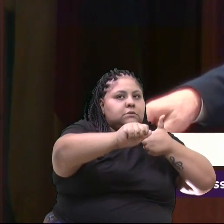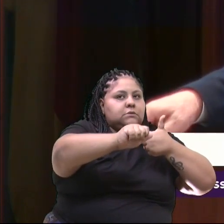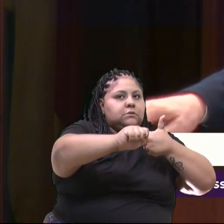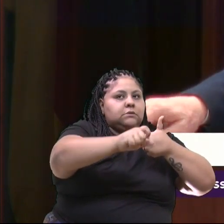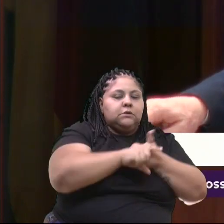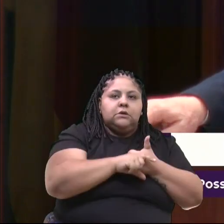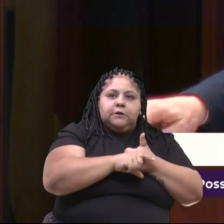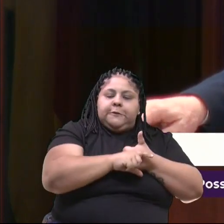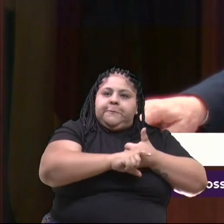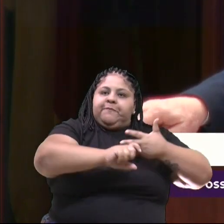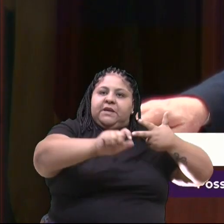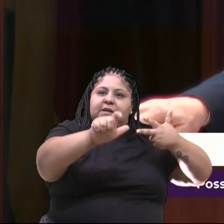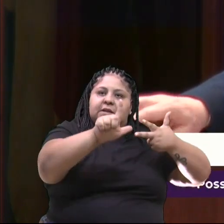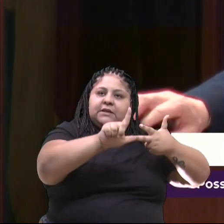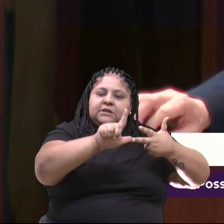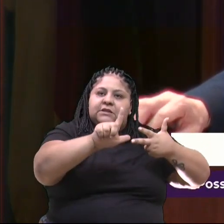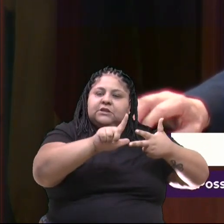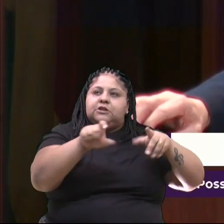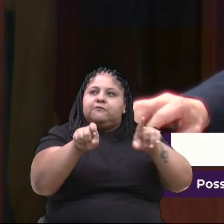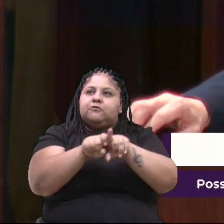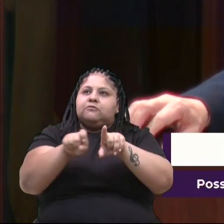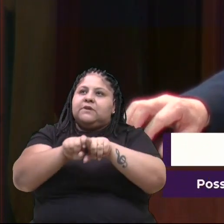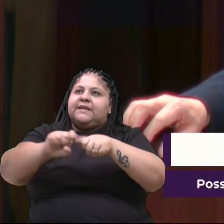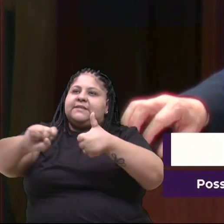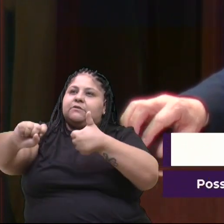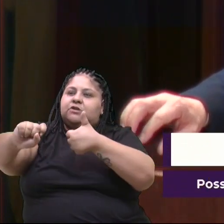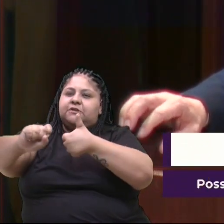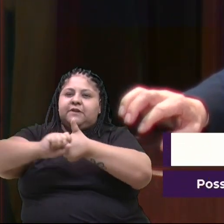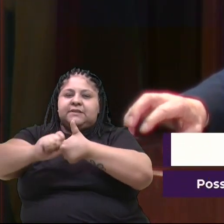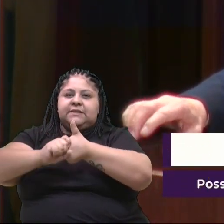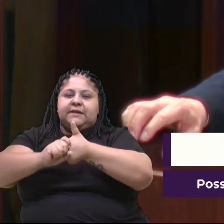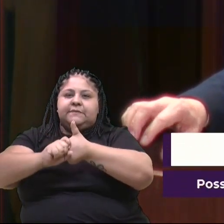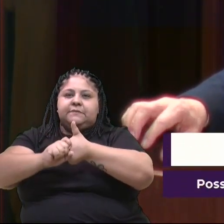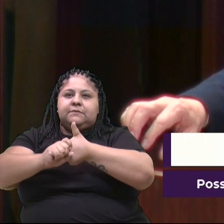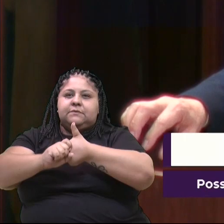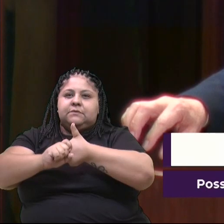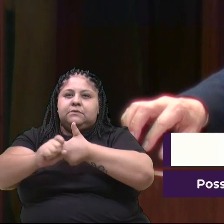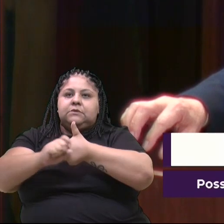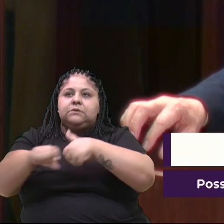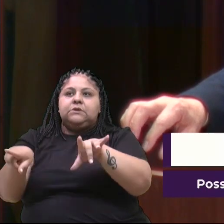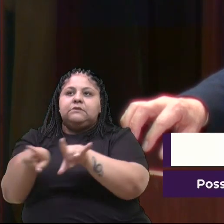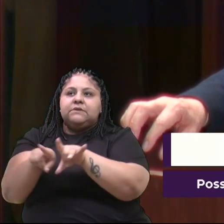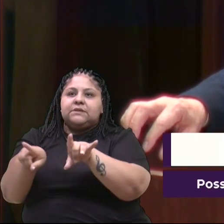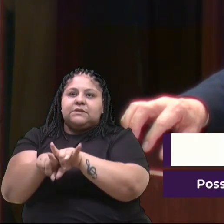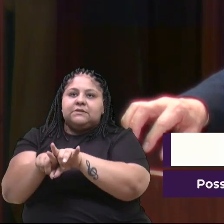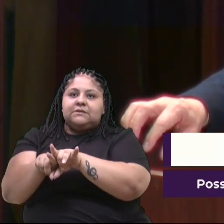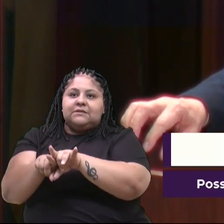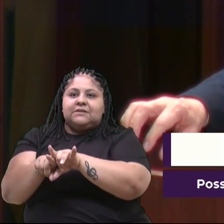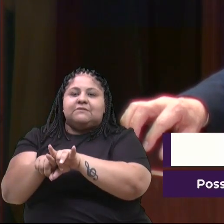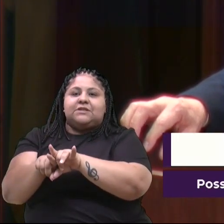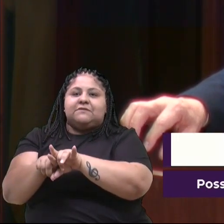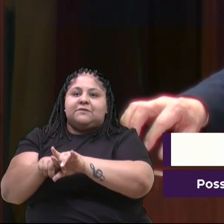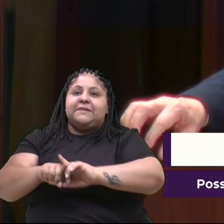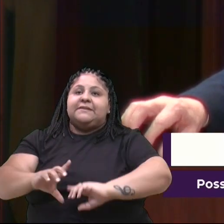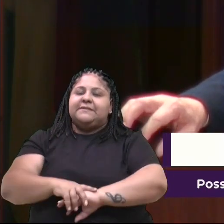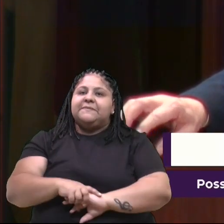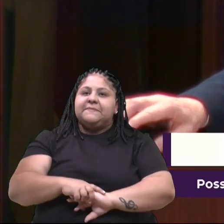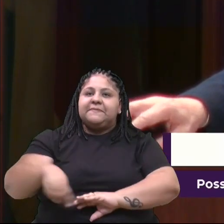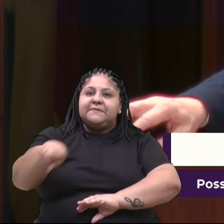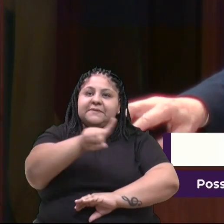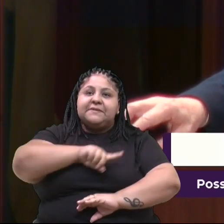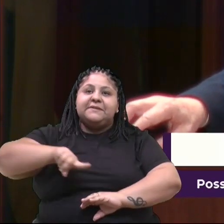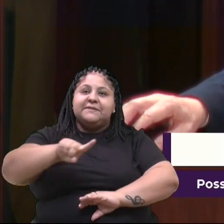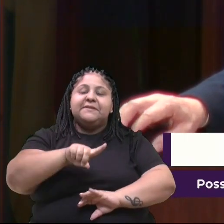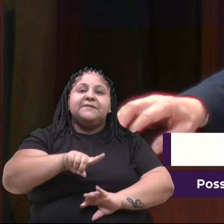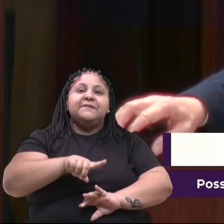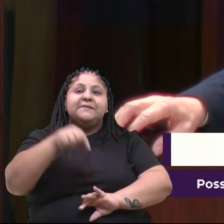busca dessa redução de alíquota. Empréstimo para a construção de tanques de amortecimento, que, aliás, a natureza nos